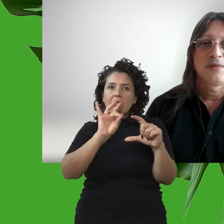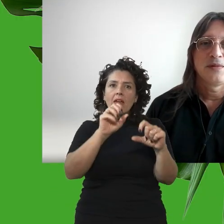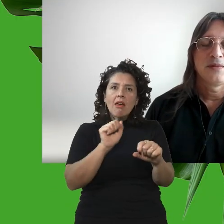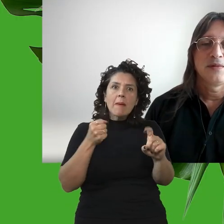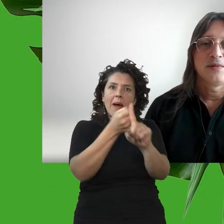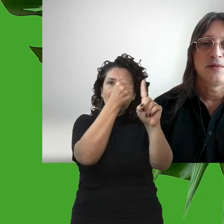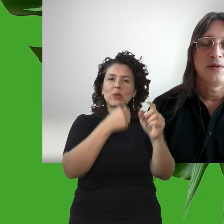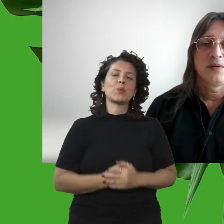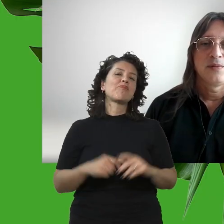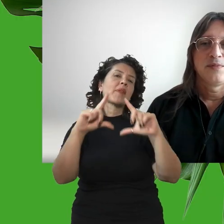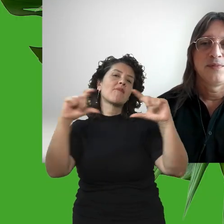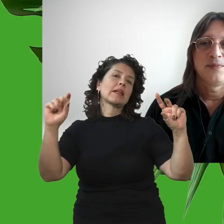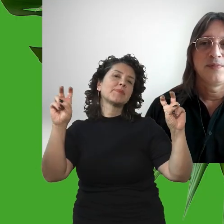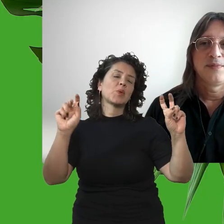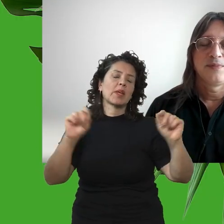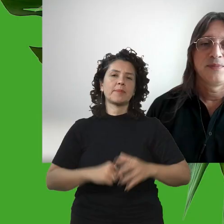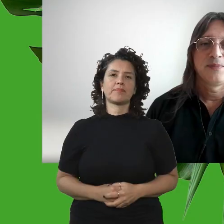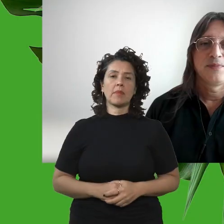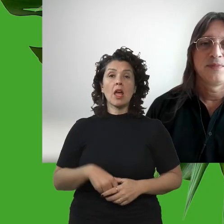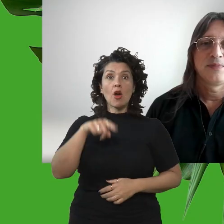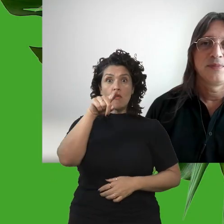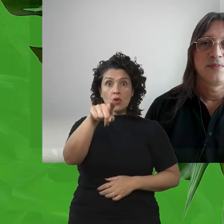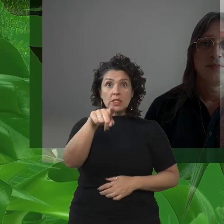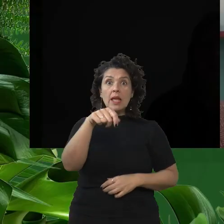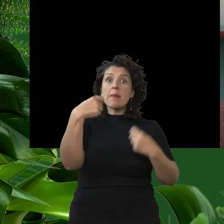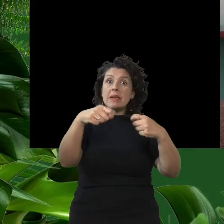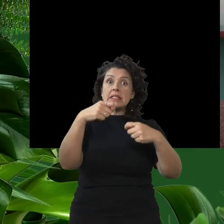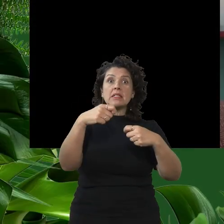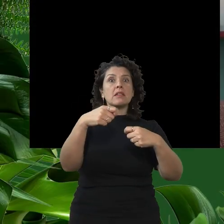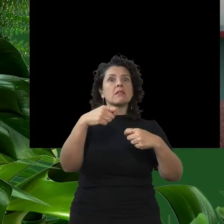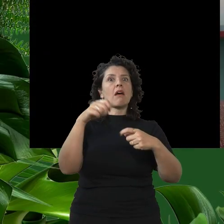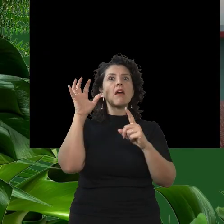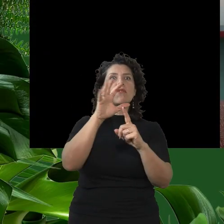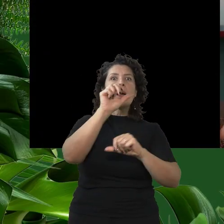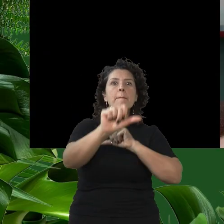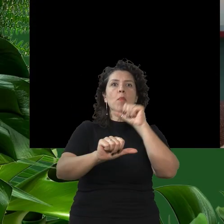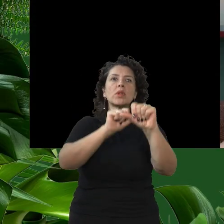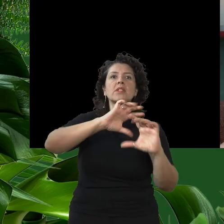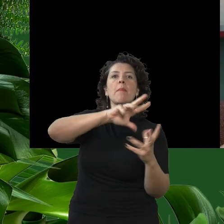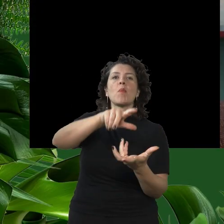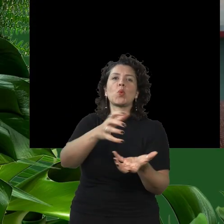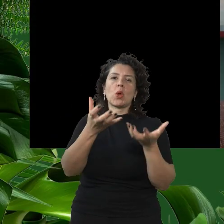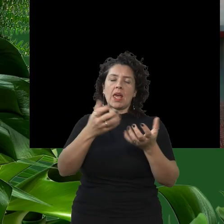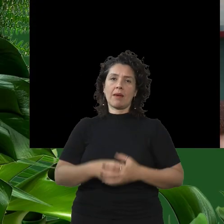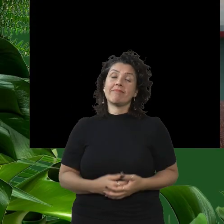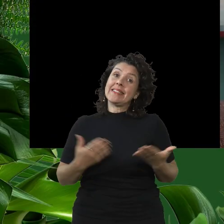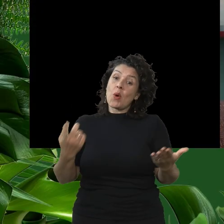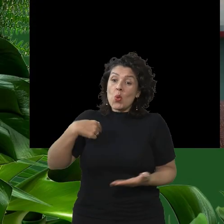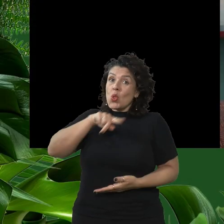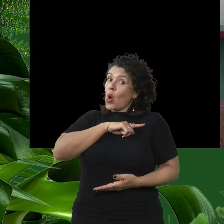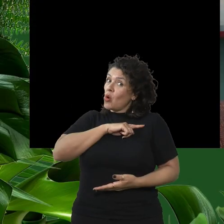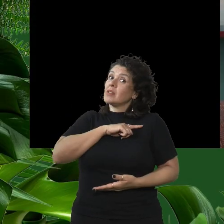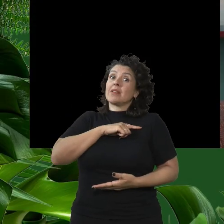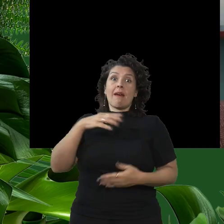frase é a seguinte: você deve ser a mudança que deseja ver no mundo. Então, eu acho que nós somos a mudança, né? A gente precisa